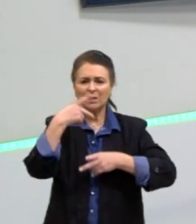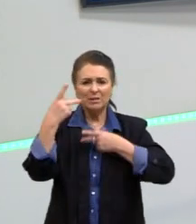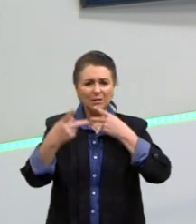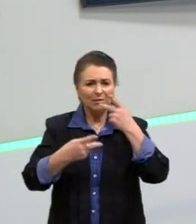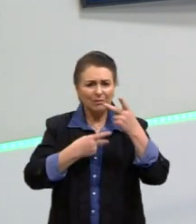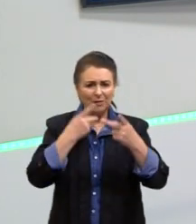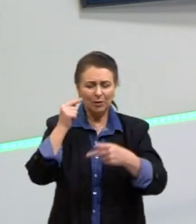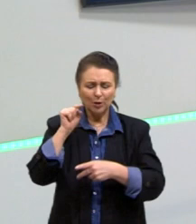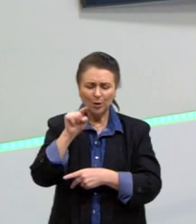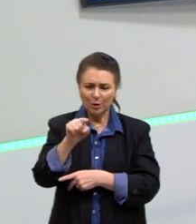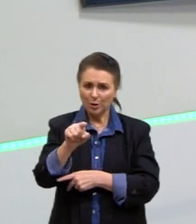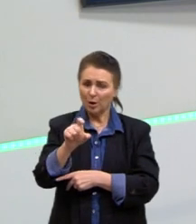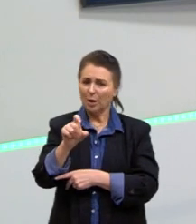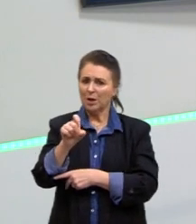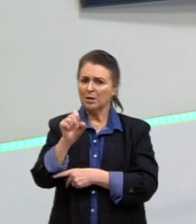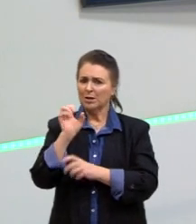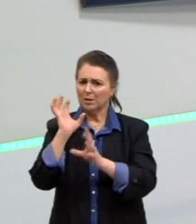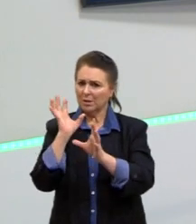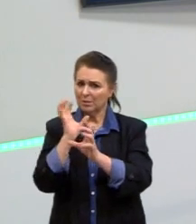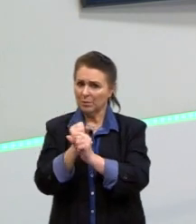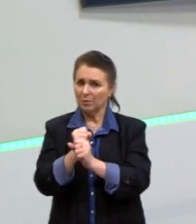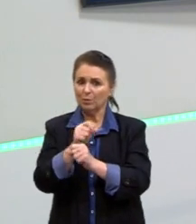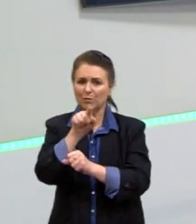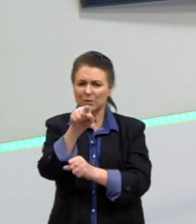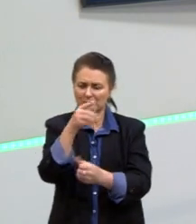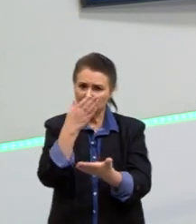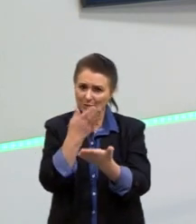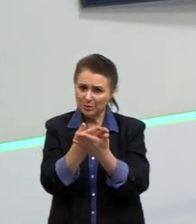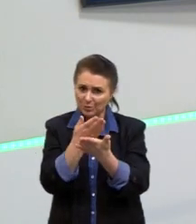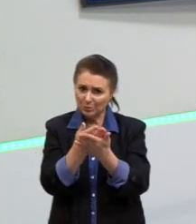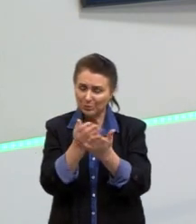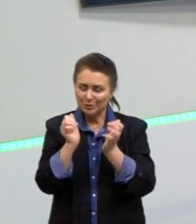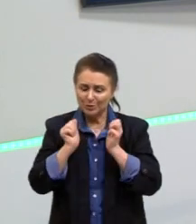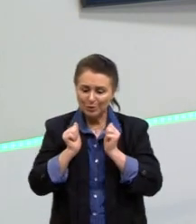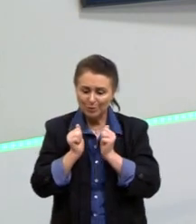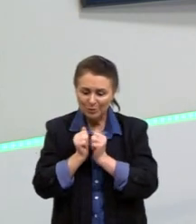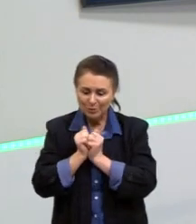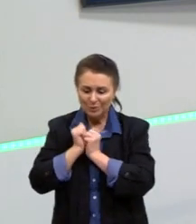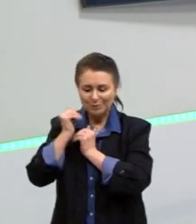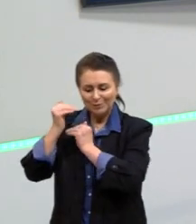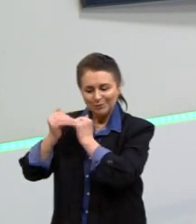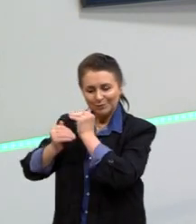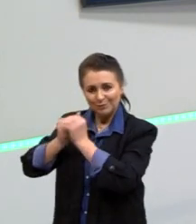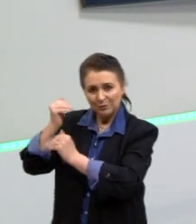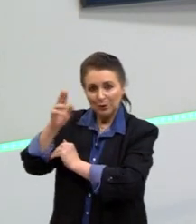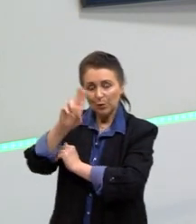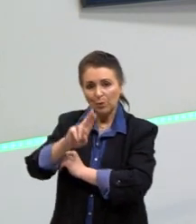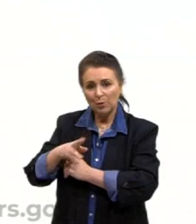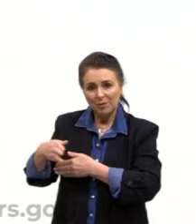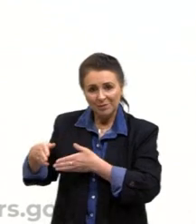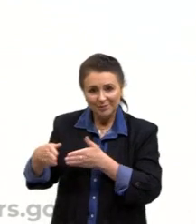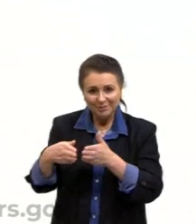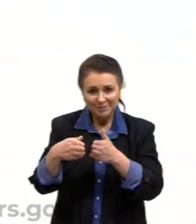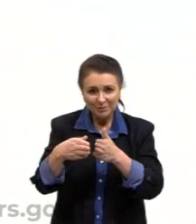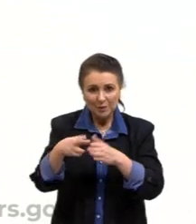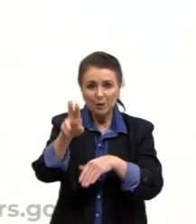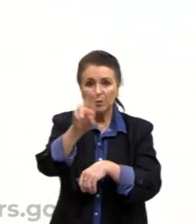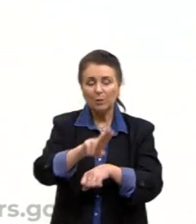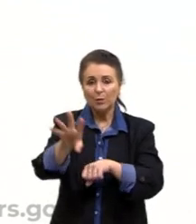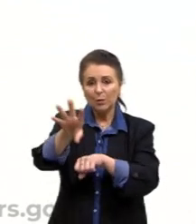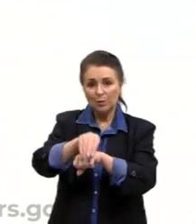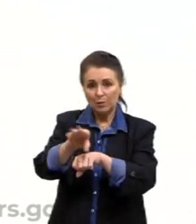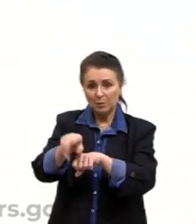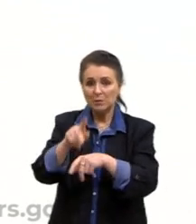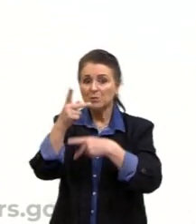mil, né? Vocês estudam, vocês estão aí com a gente nessa caminhada. Usem os seus conhecimentos de falantes